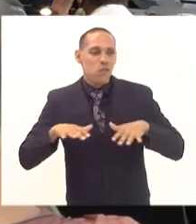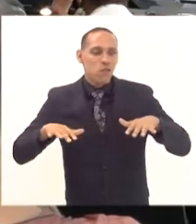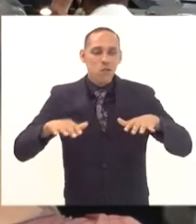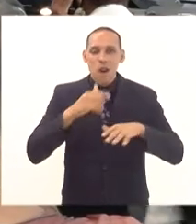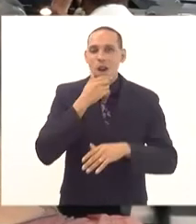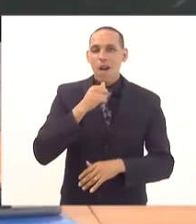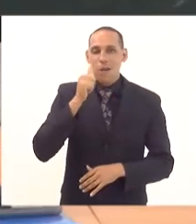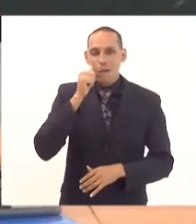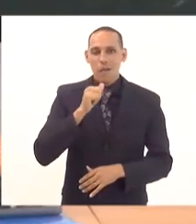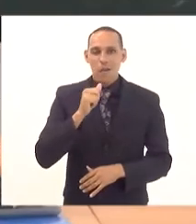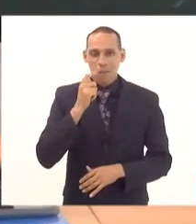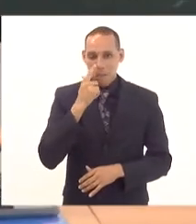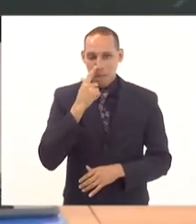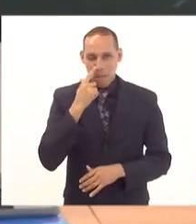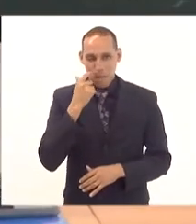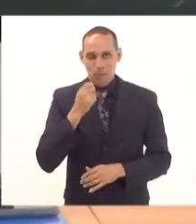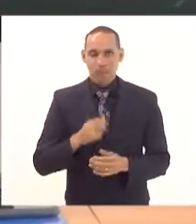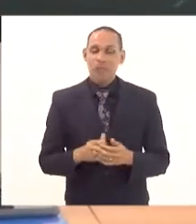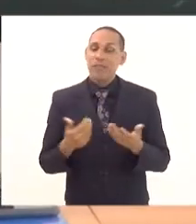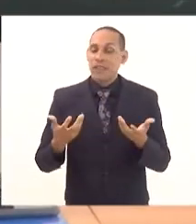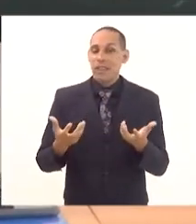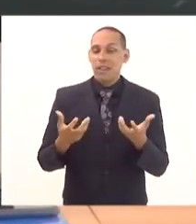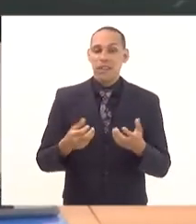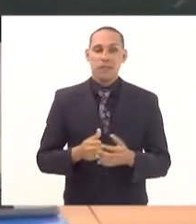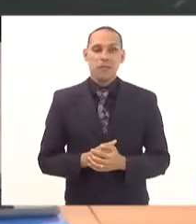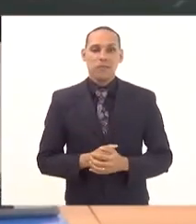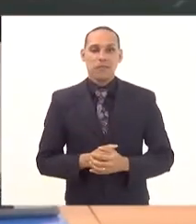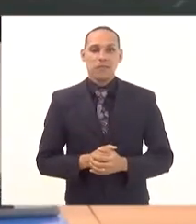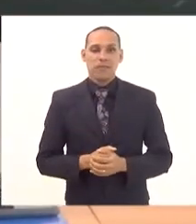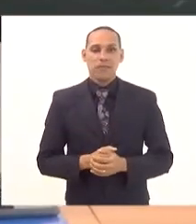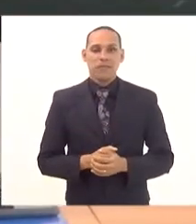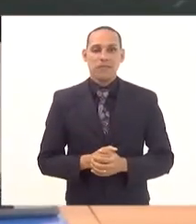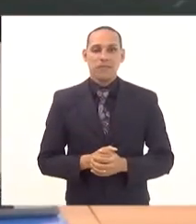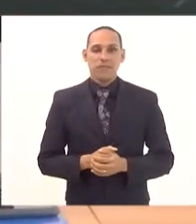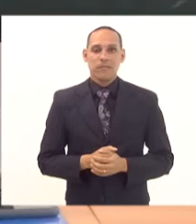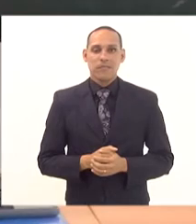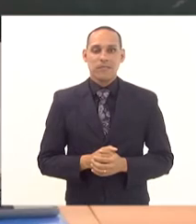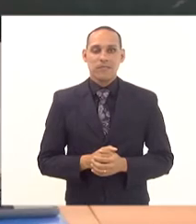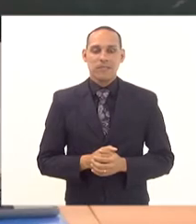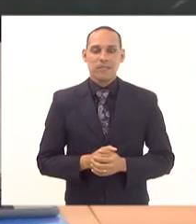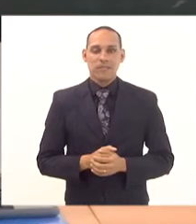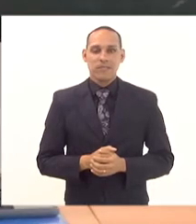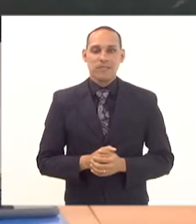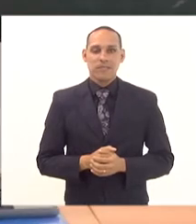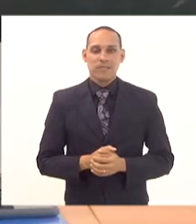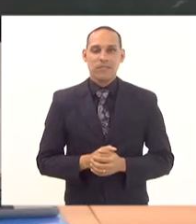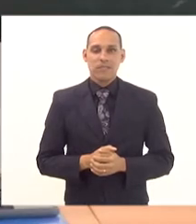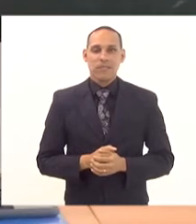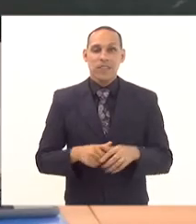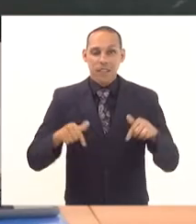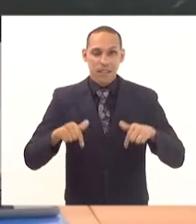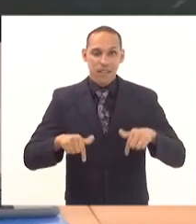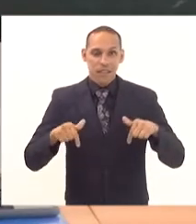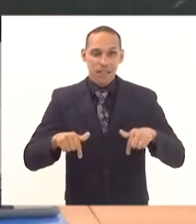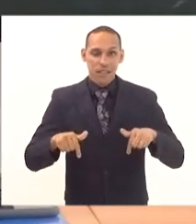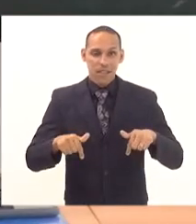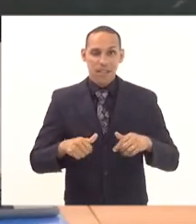a todos eu quero a saudar esta